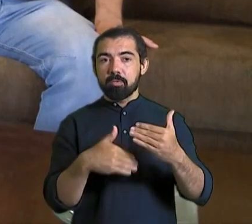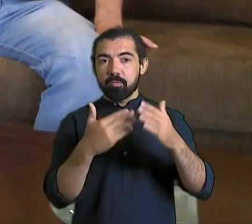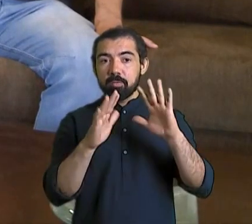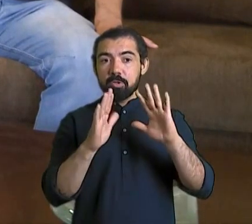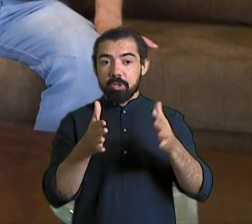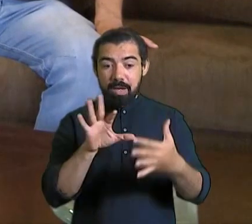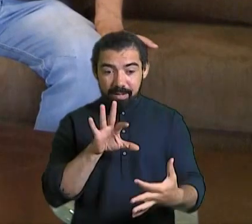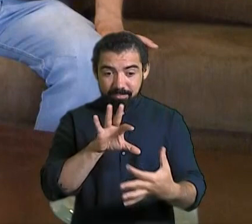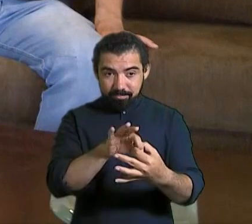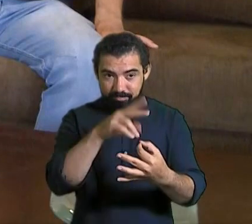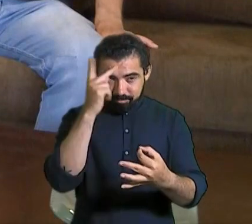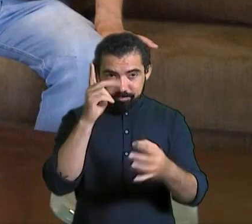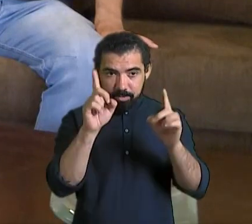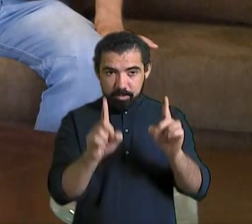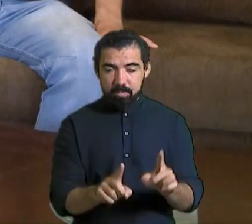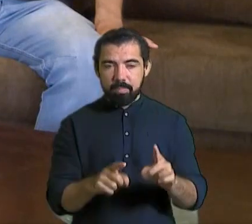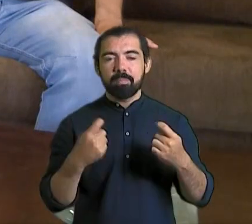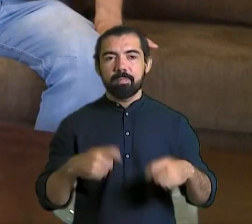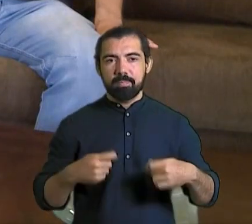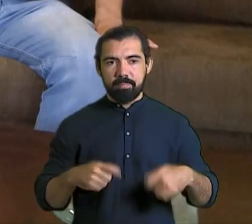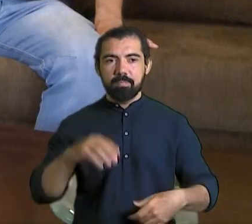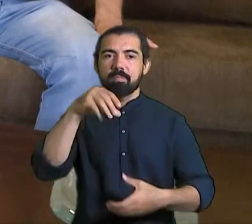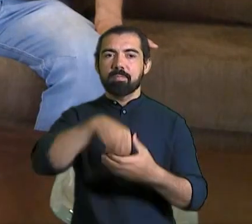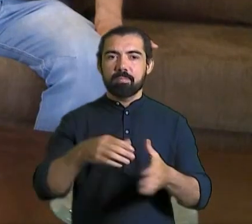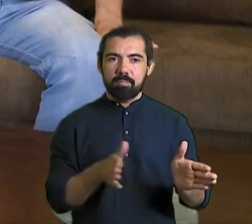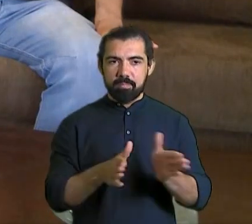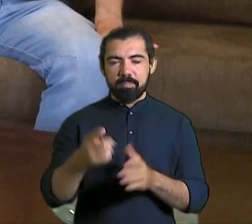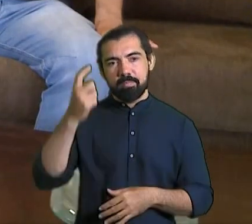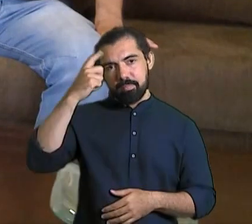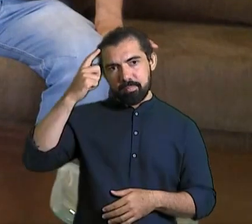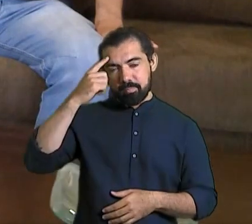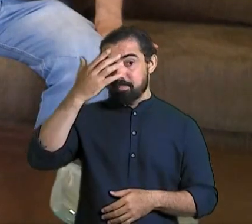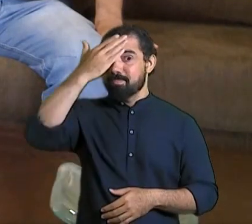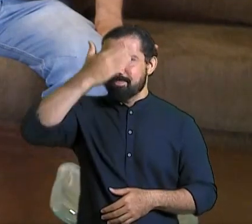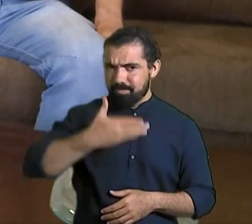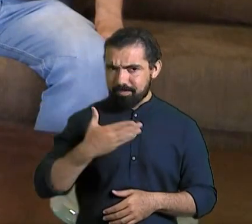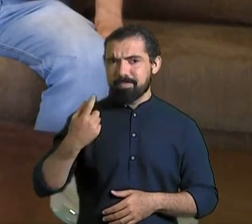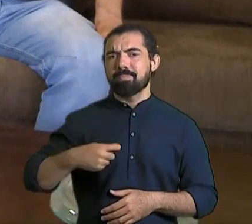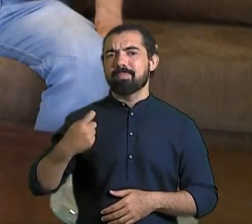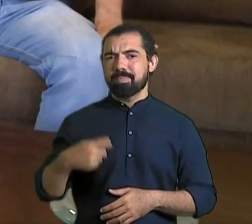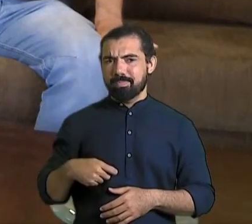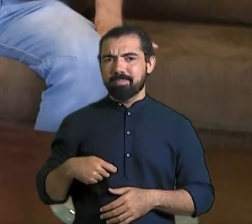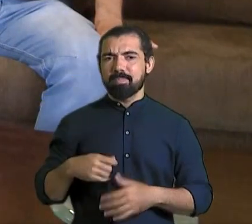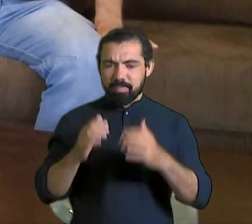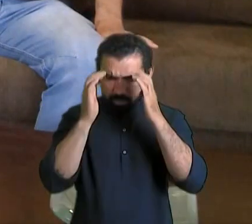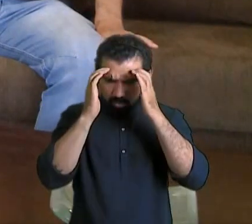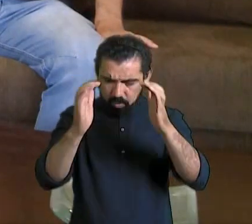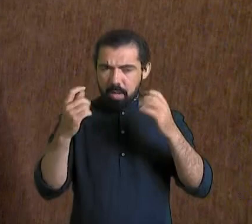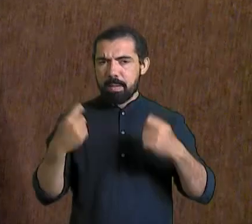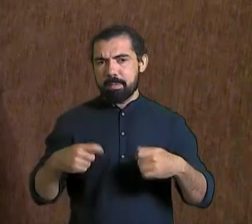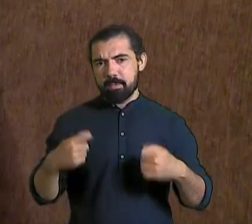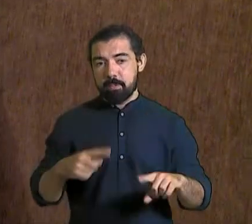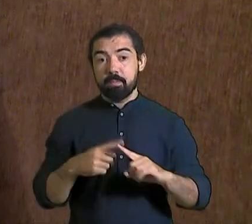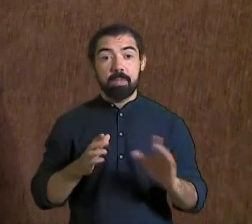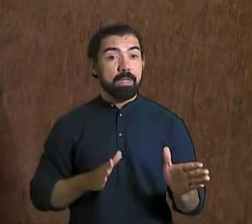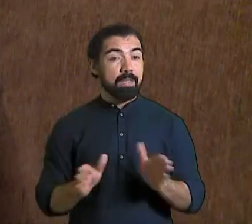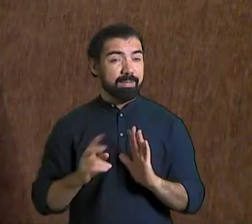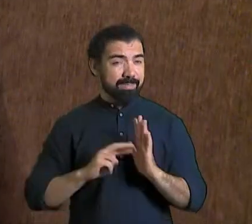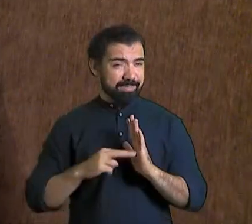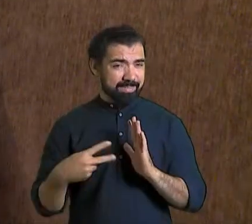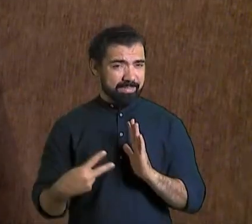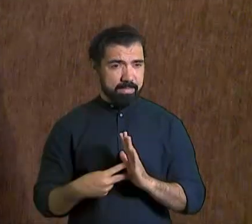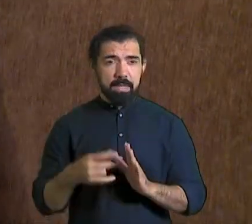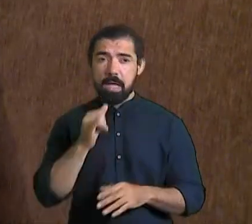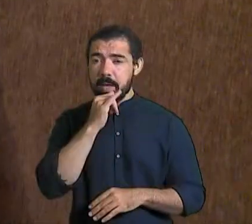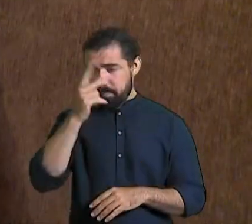esse público, pense na acessibilidade e leve a sério a acessibilidade. Leve a sério, porque a acessibilidade não quer dizer